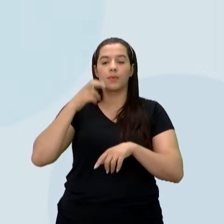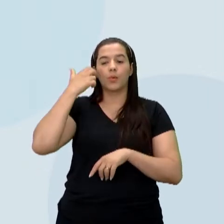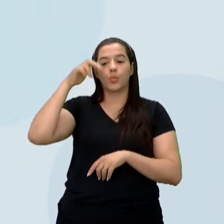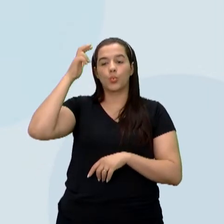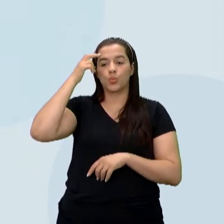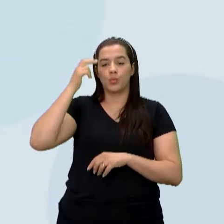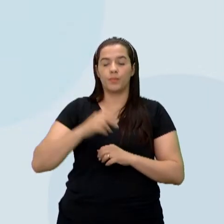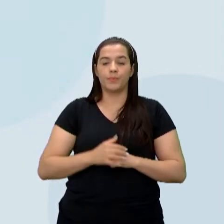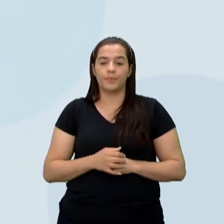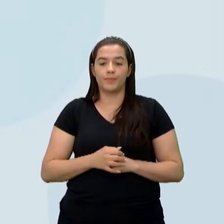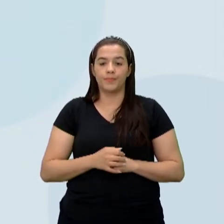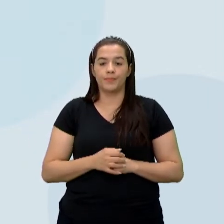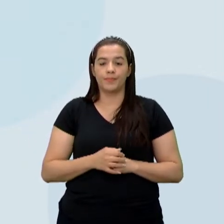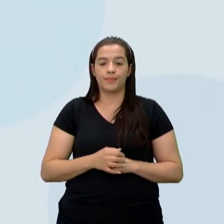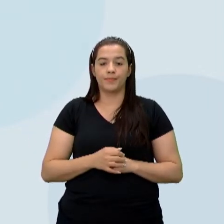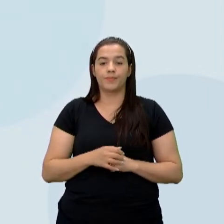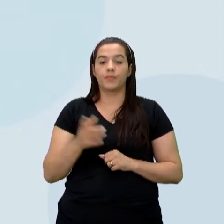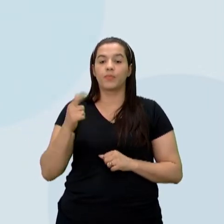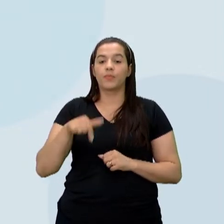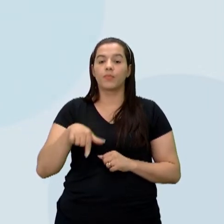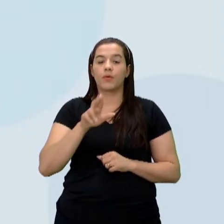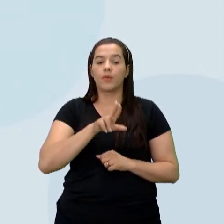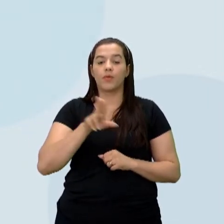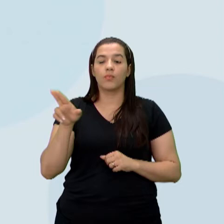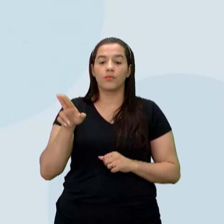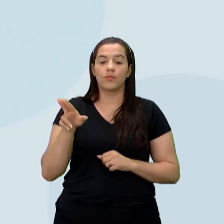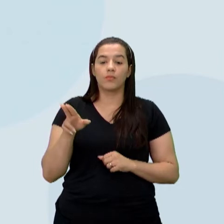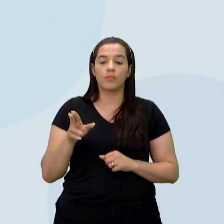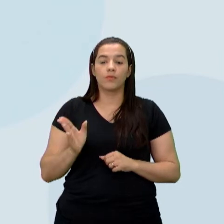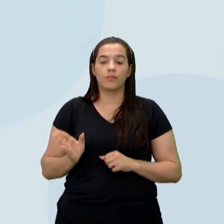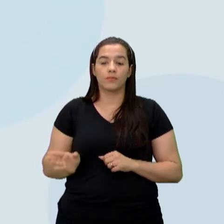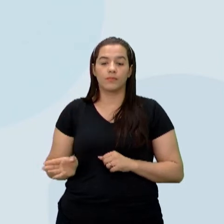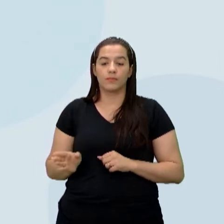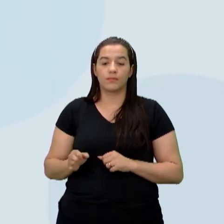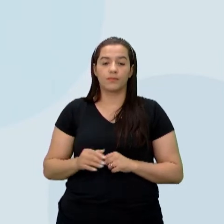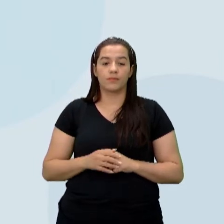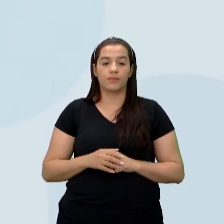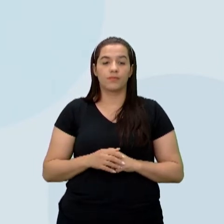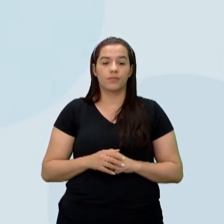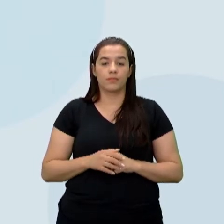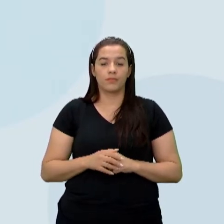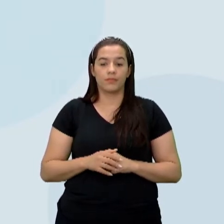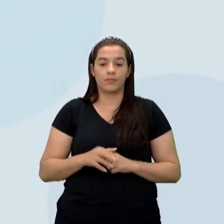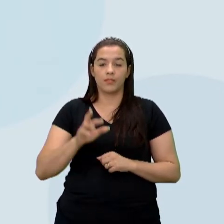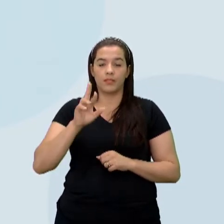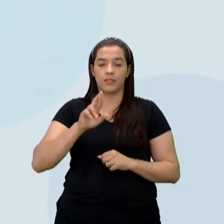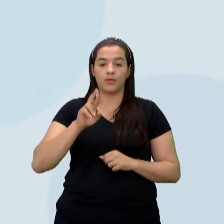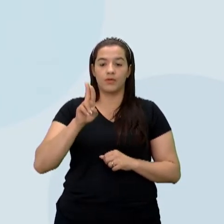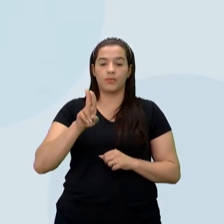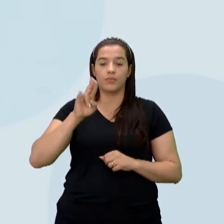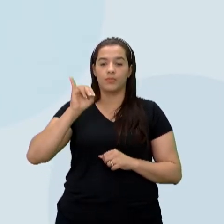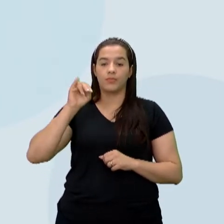cultural. Como que é o nome do autor mesmo, André? Ruvim